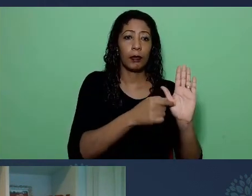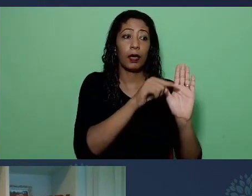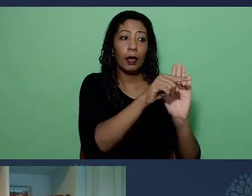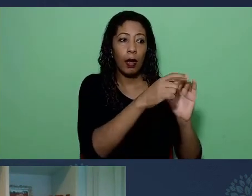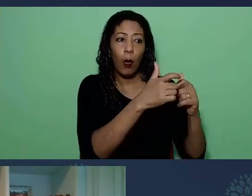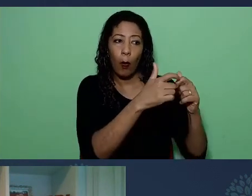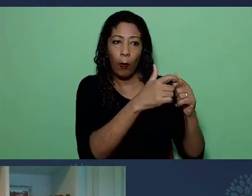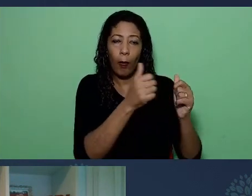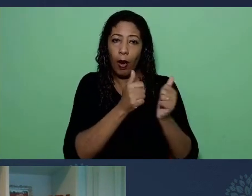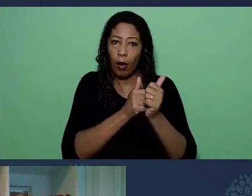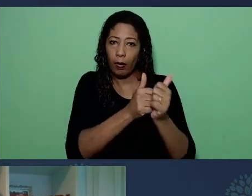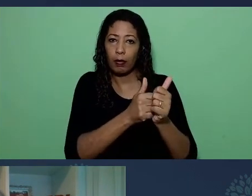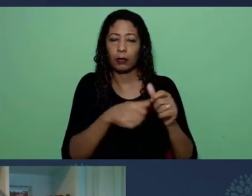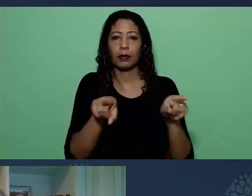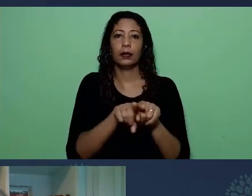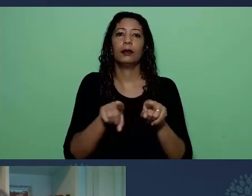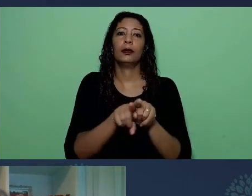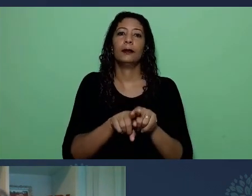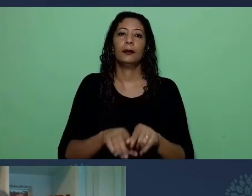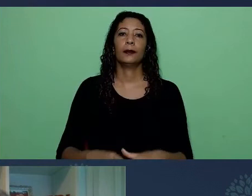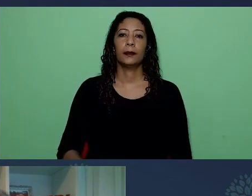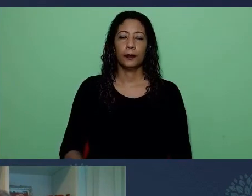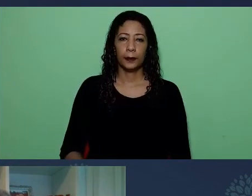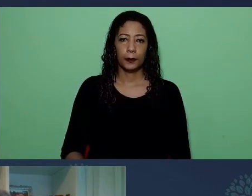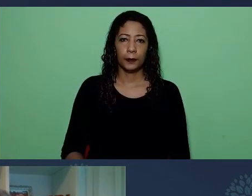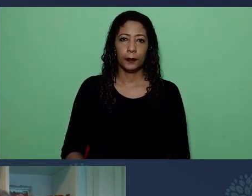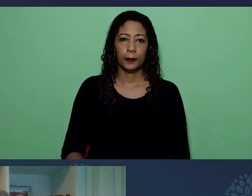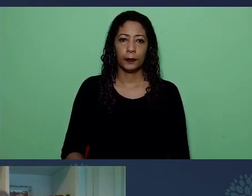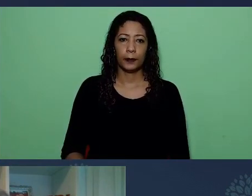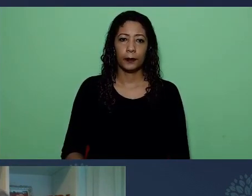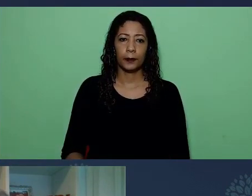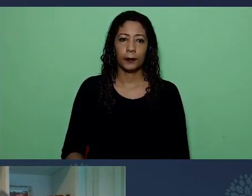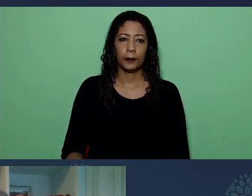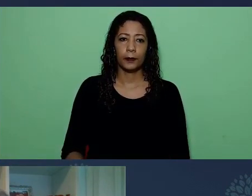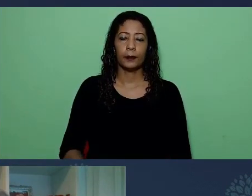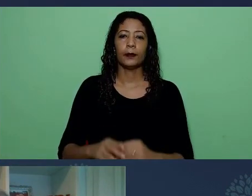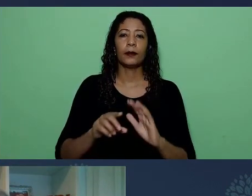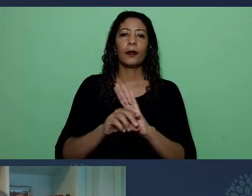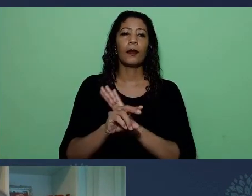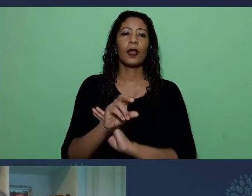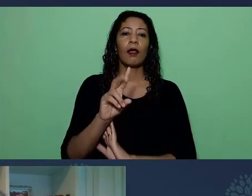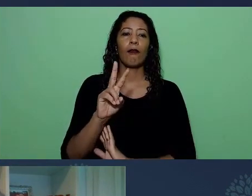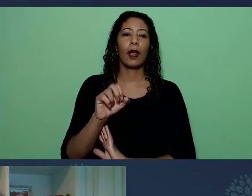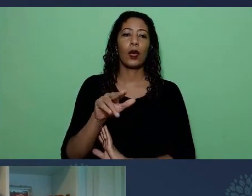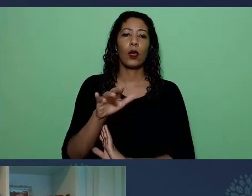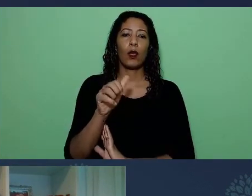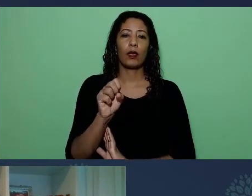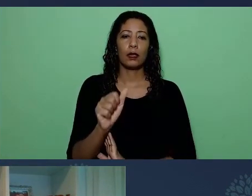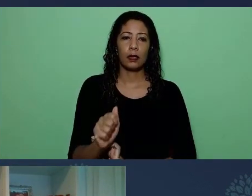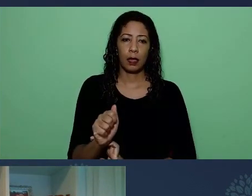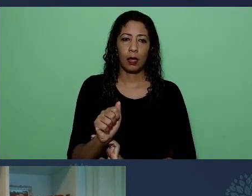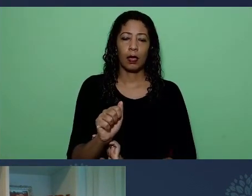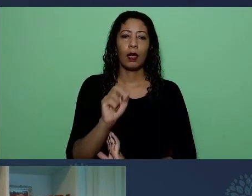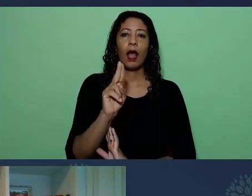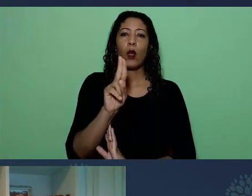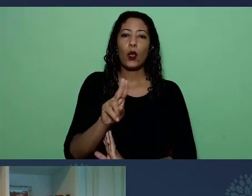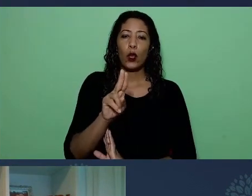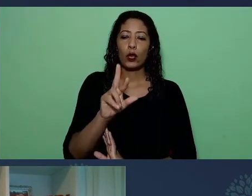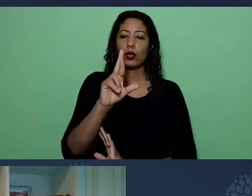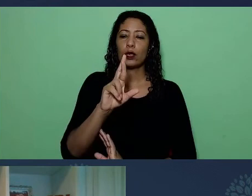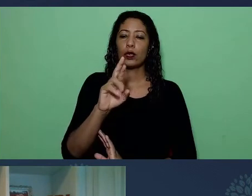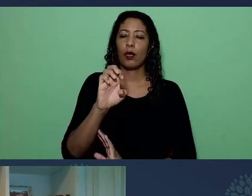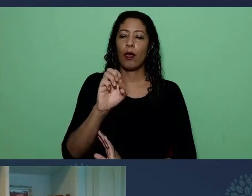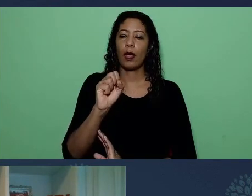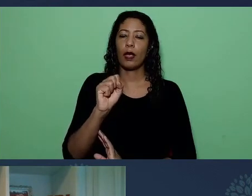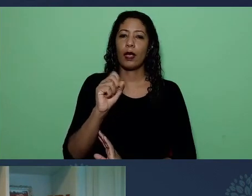acompanhamento. Perfeito. A Vanusa Paiva pergunta: o uso do Respiron pode ser utilizado